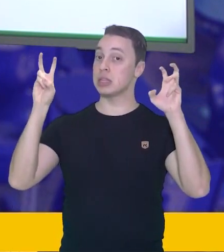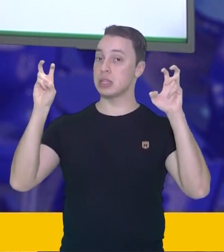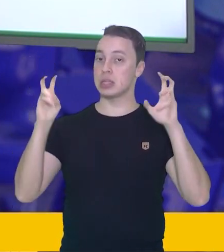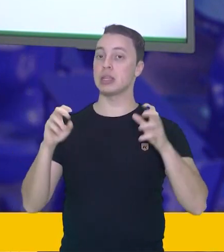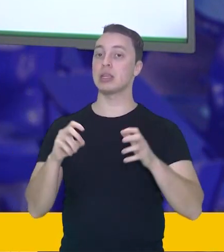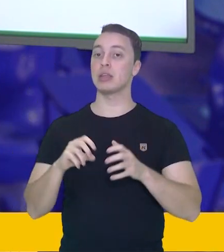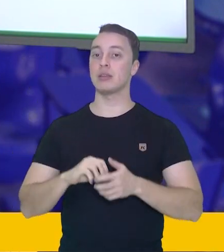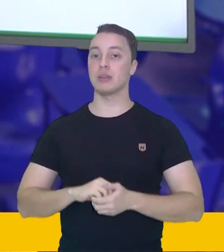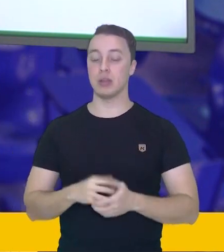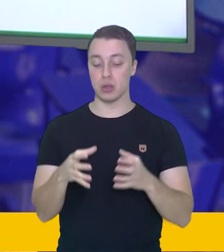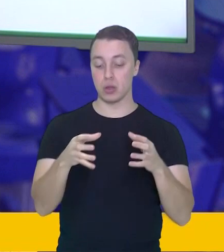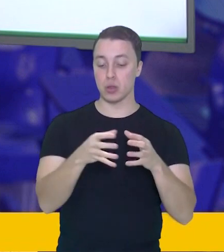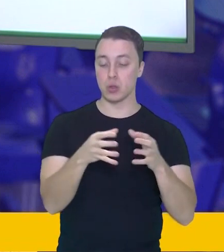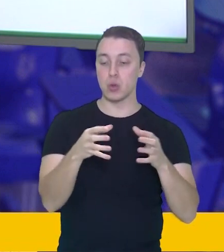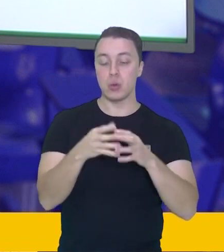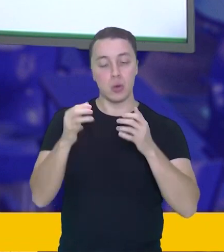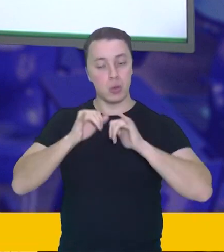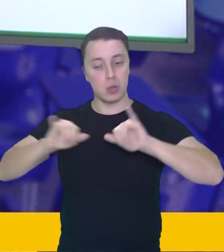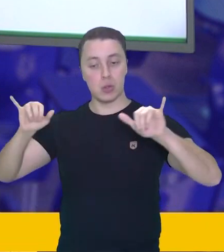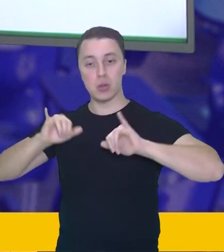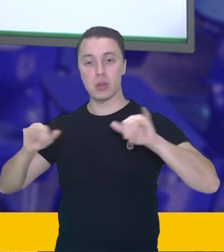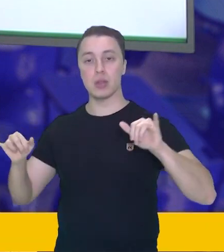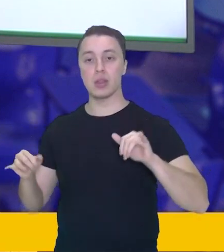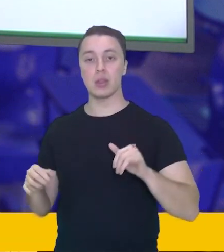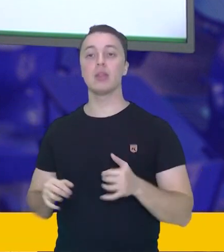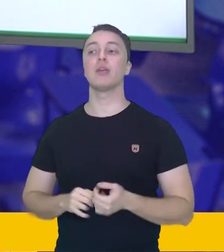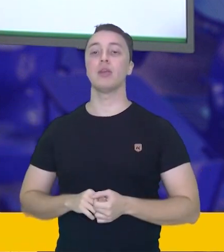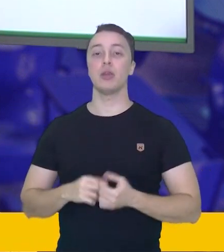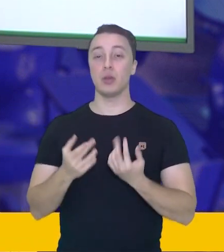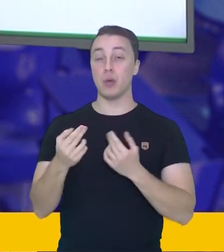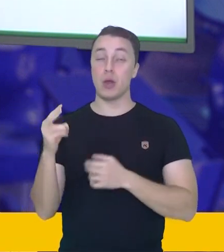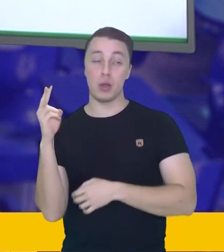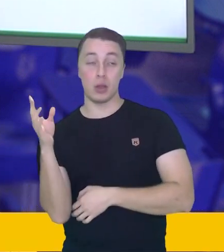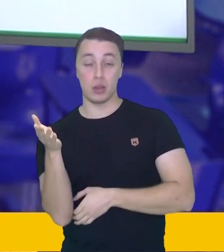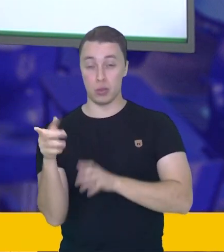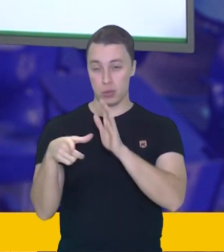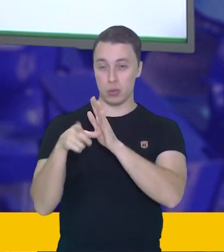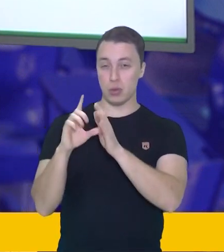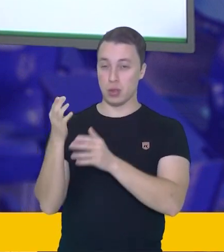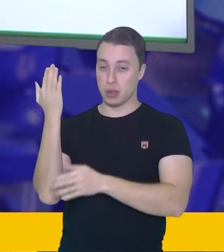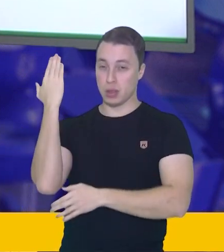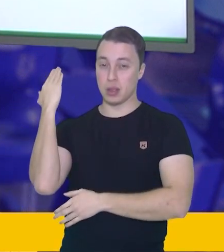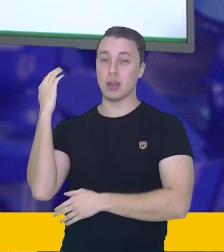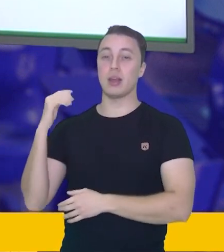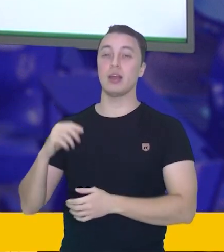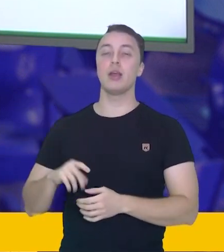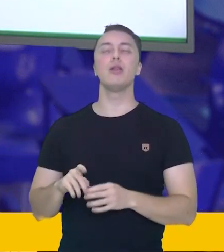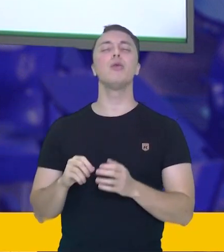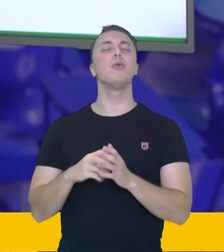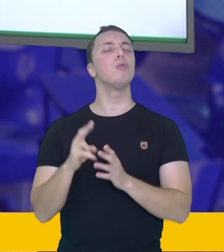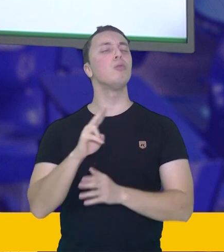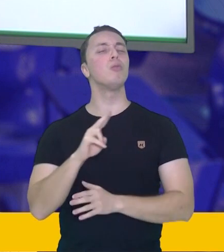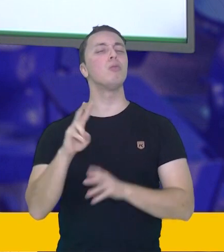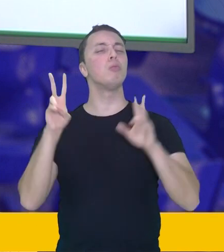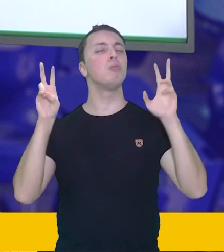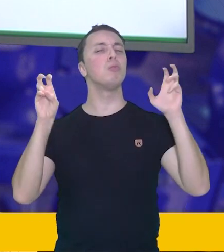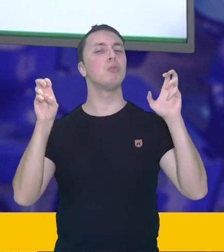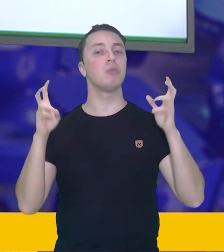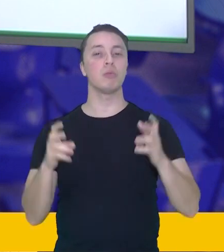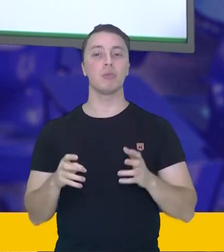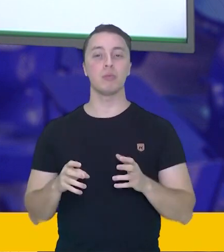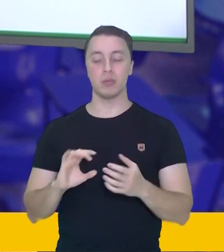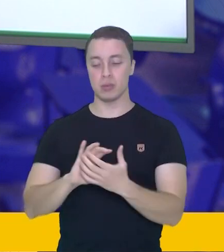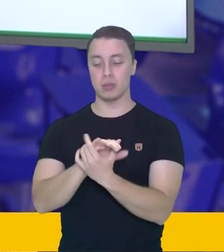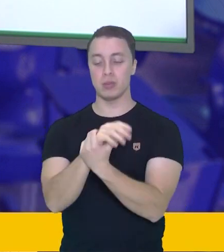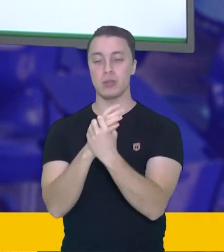campanha comunitária, que era aquele que estava em letras bem grandes. Qual era o título? Lavar